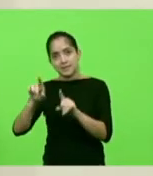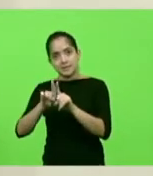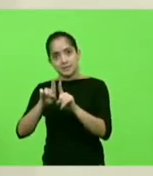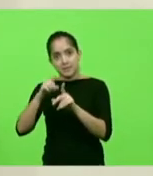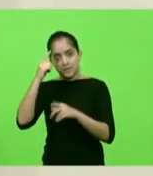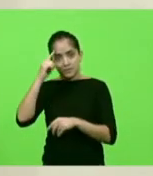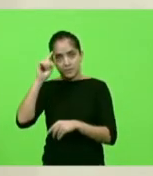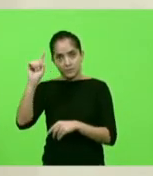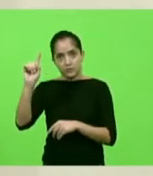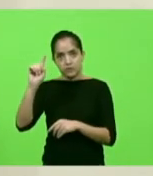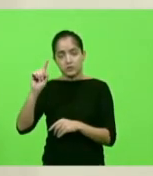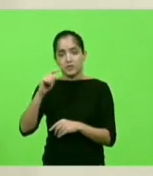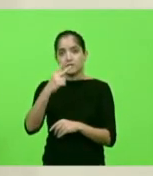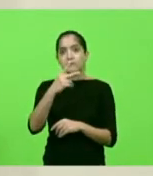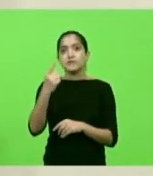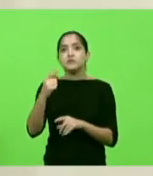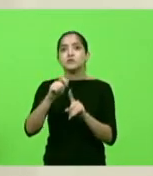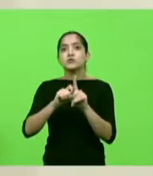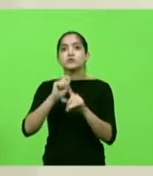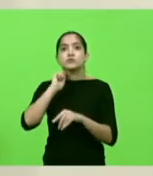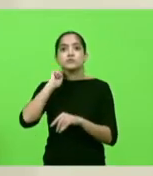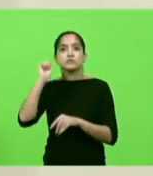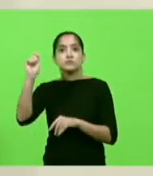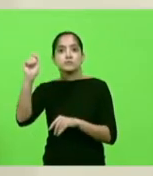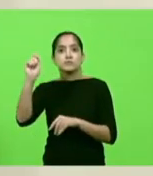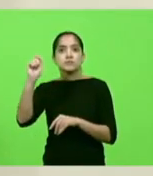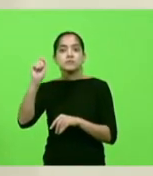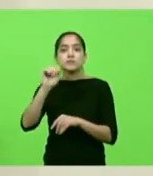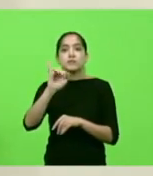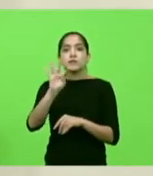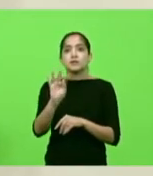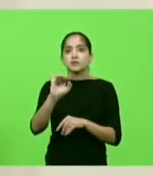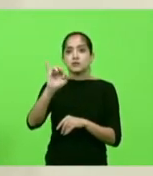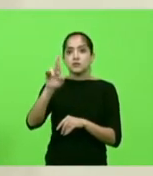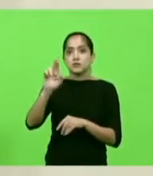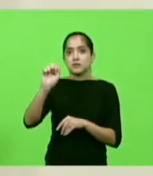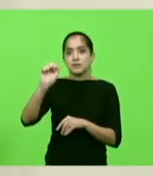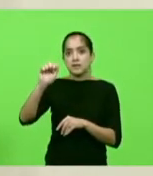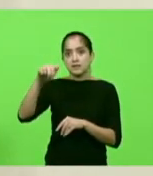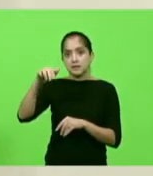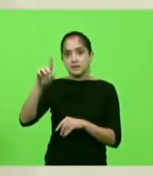dia 21 de abril, dia Tiradentes, nosso patrono,